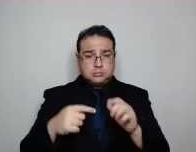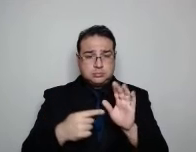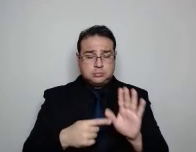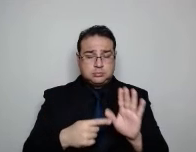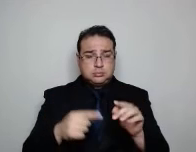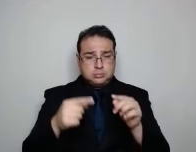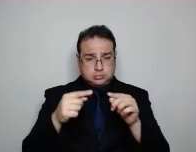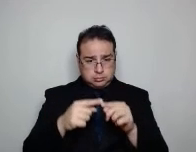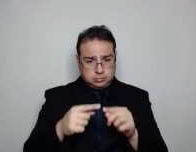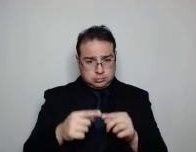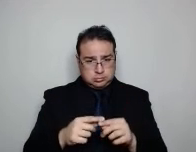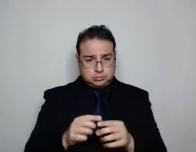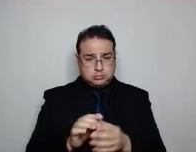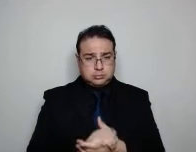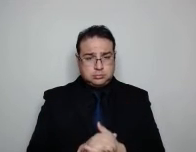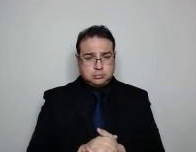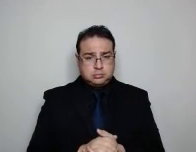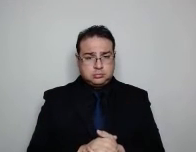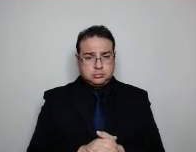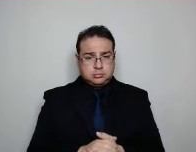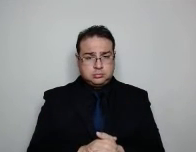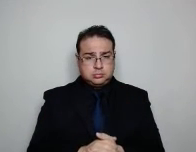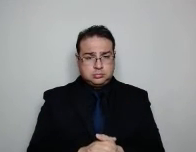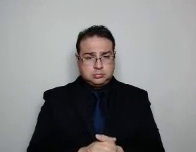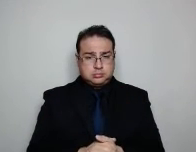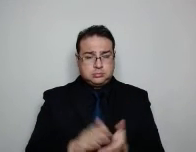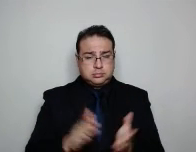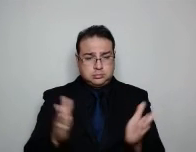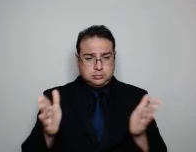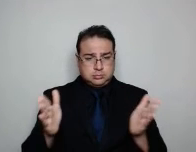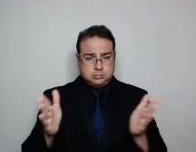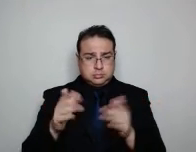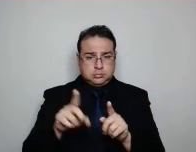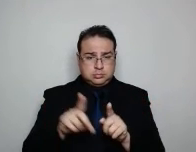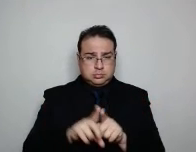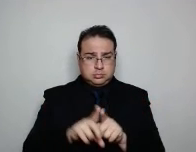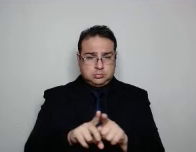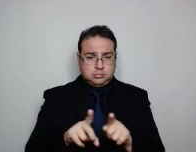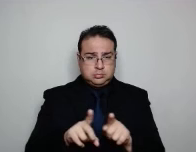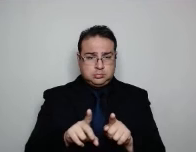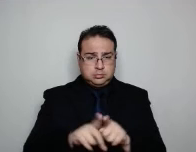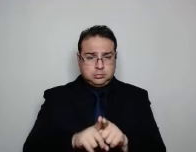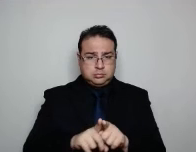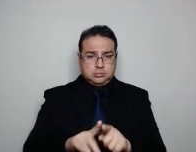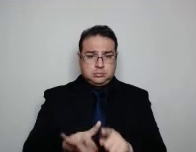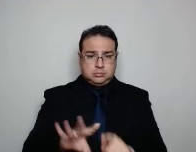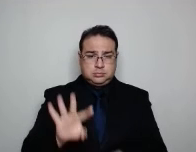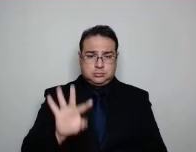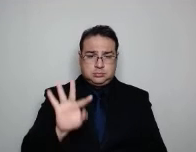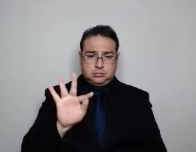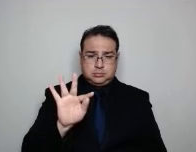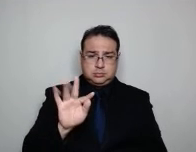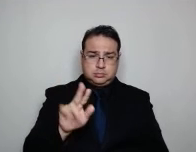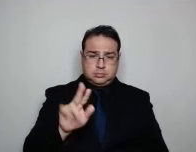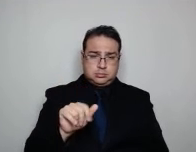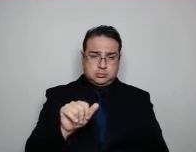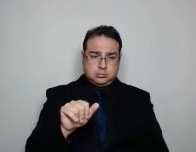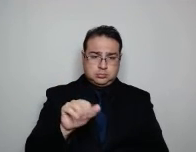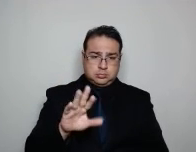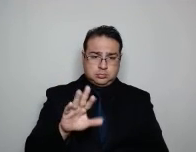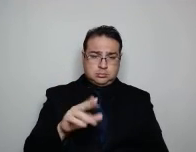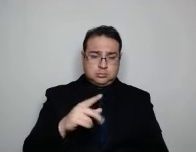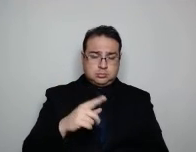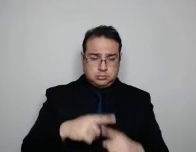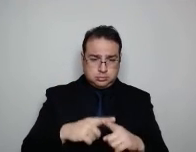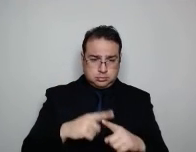proporções grandes, ele vem tendo uma redução, mas é uma redução que ela é lenta. Então, o tratamento nesse momento precisa ser